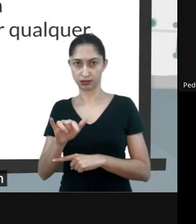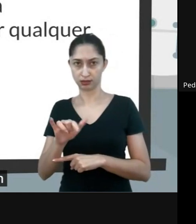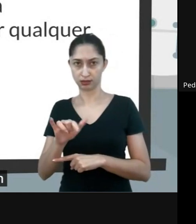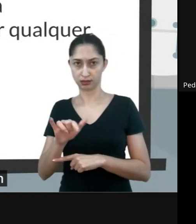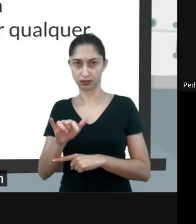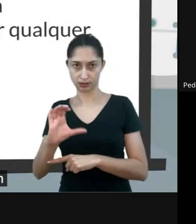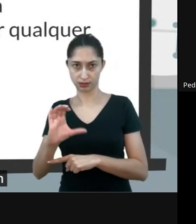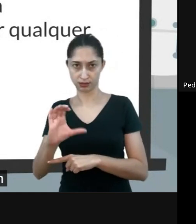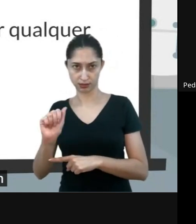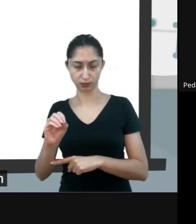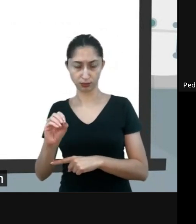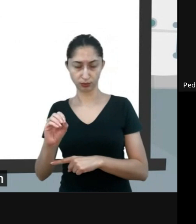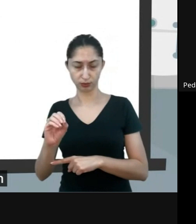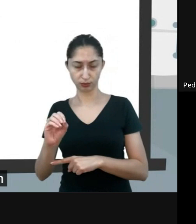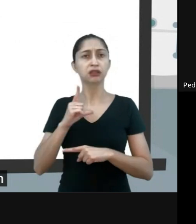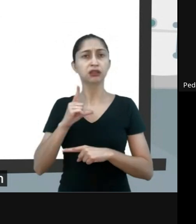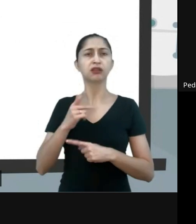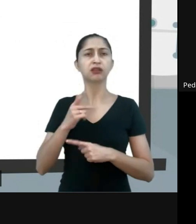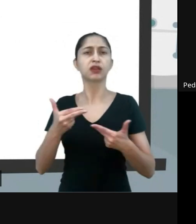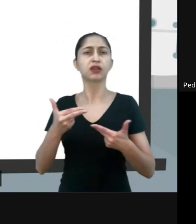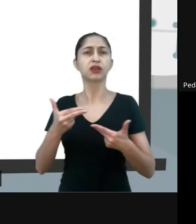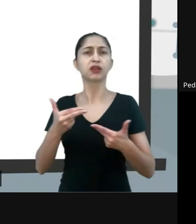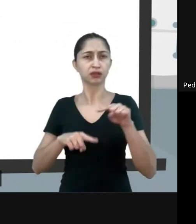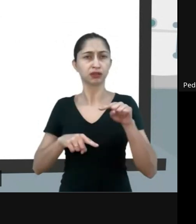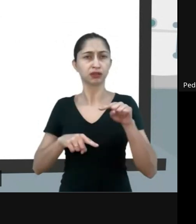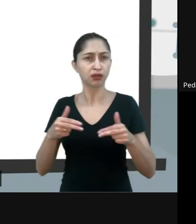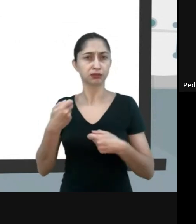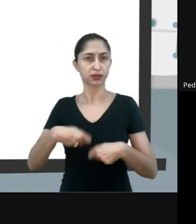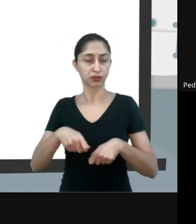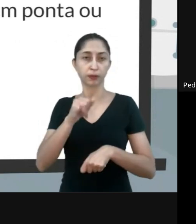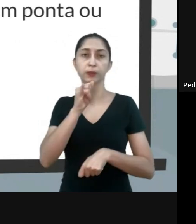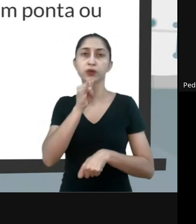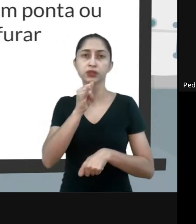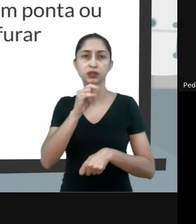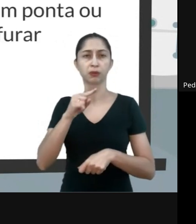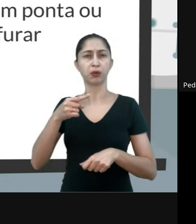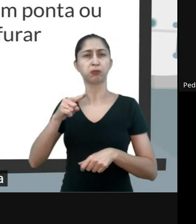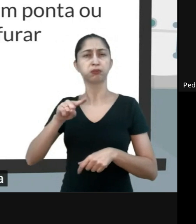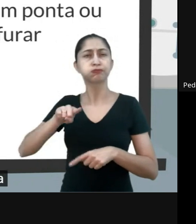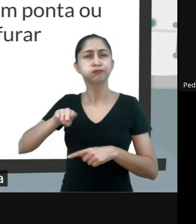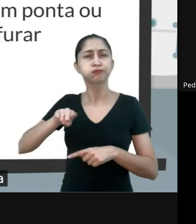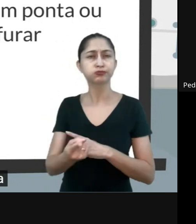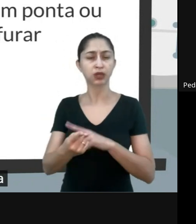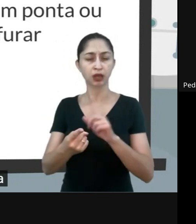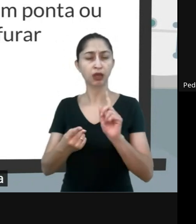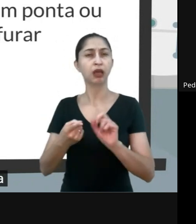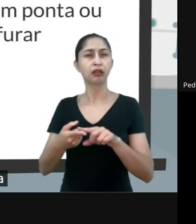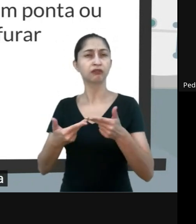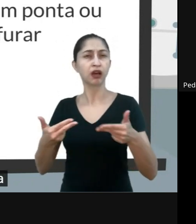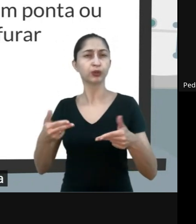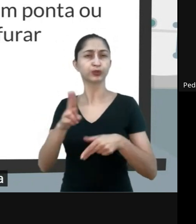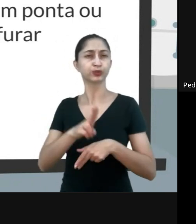dos materiais que necessitam de constante descontaminação são os perfurocortantes, que são os